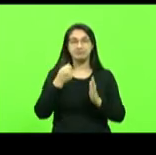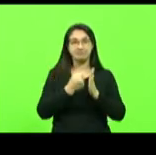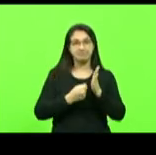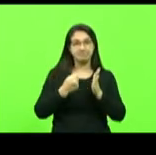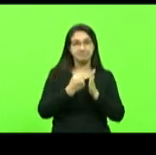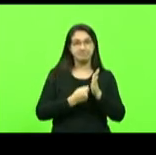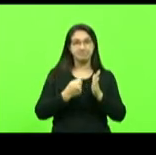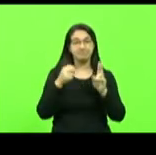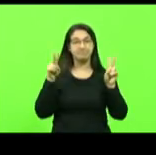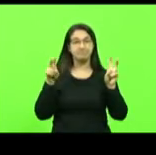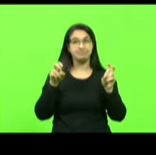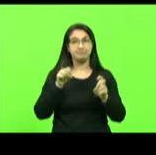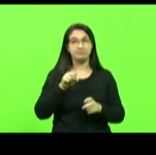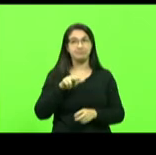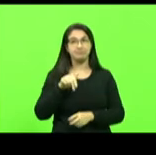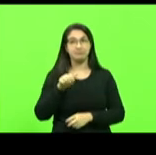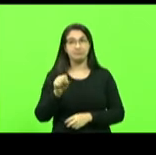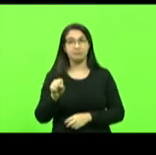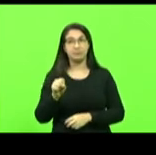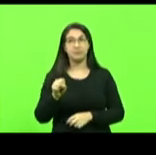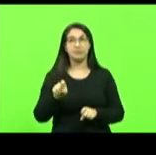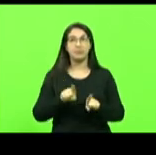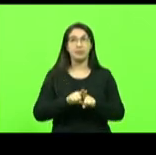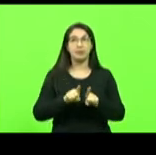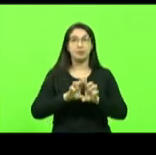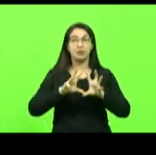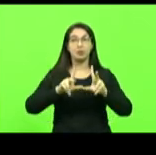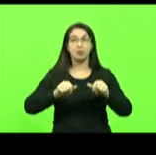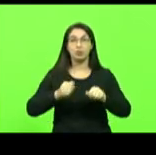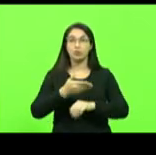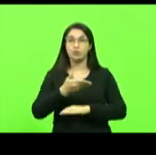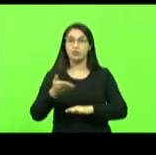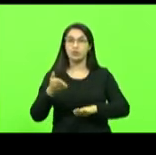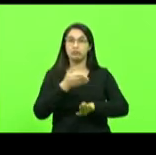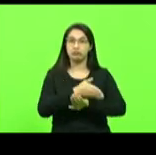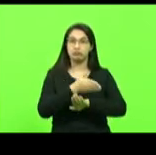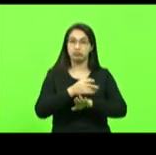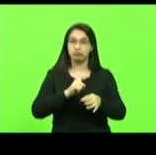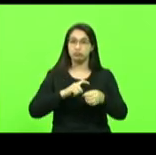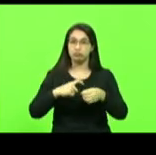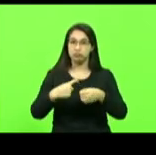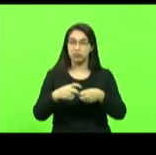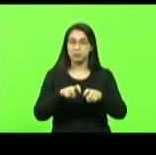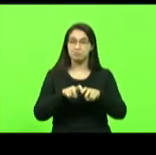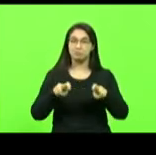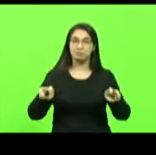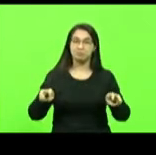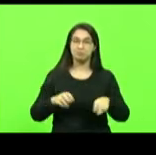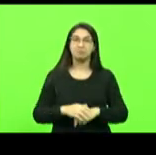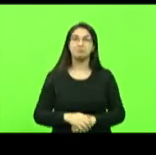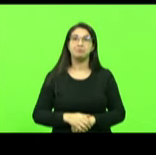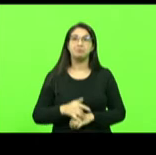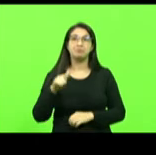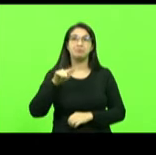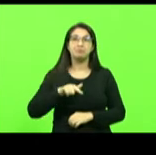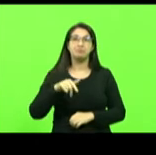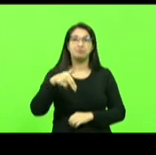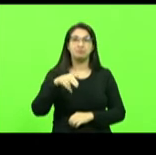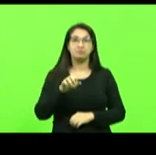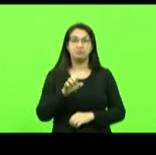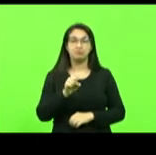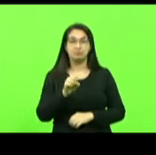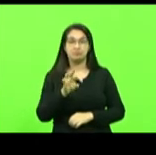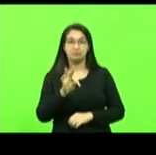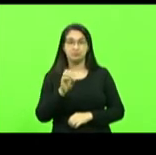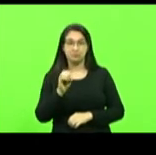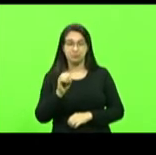os demais integrantes da mesa. E cumprimentar o senhor Nestor, e, né, na pessoa dele, aos demais usuários, trabalhadores